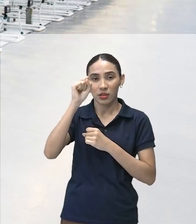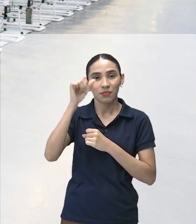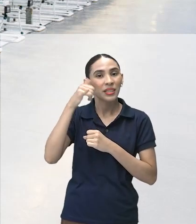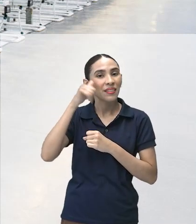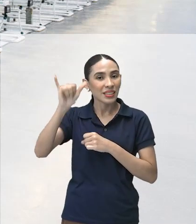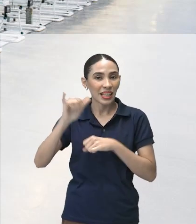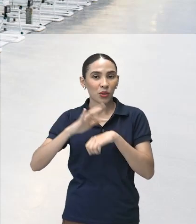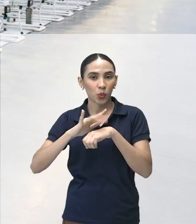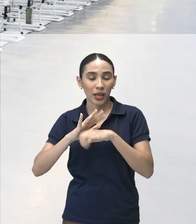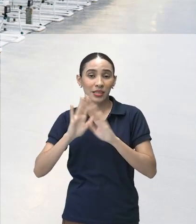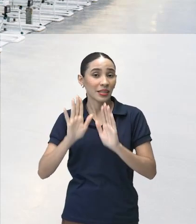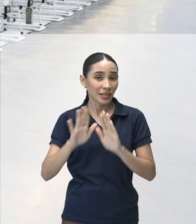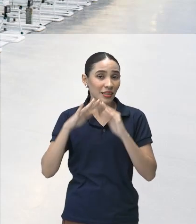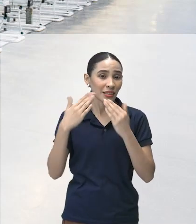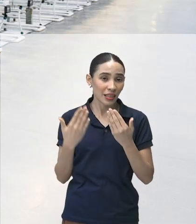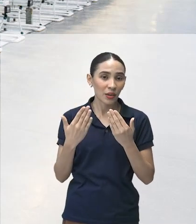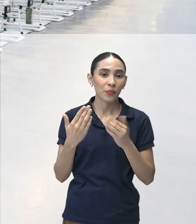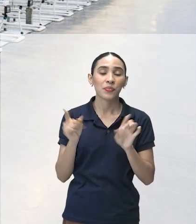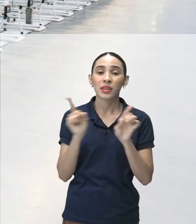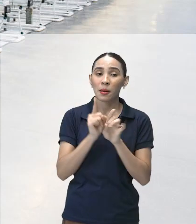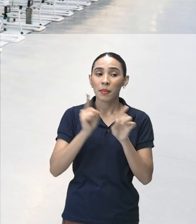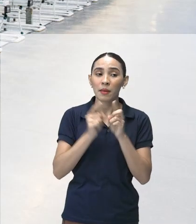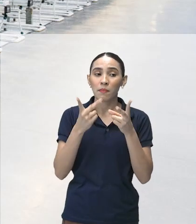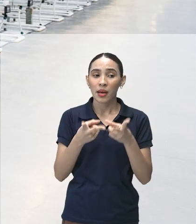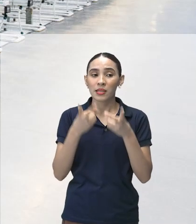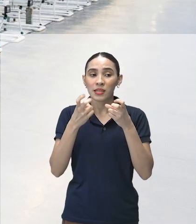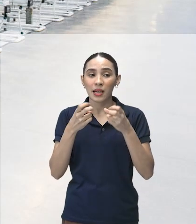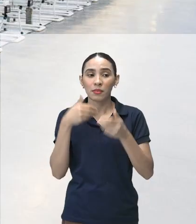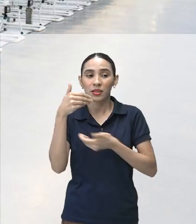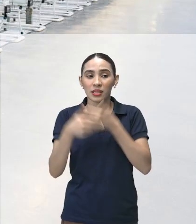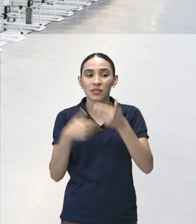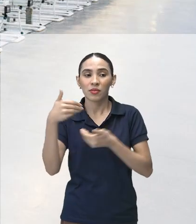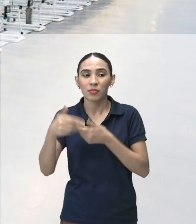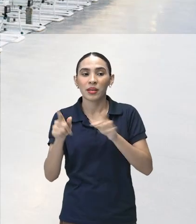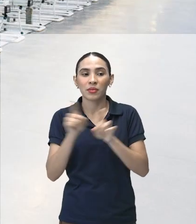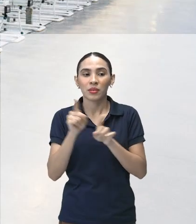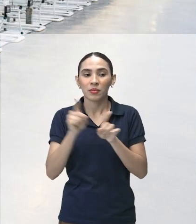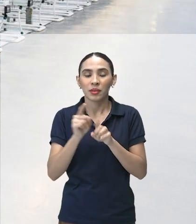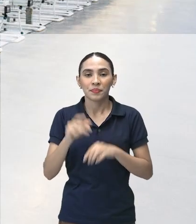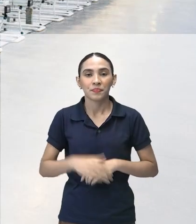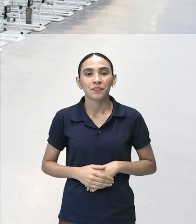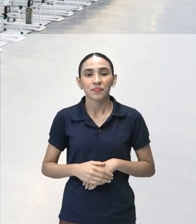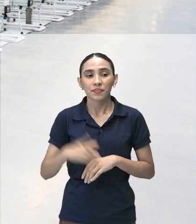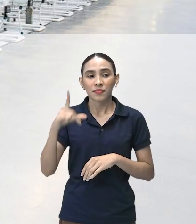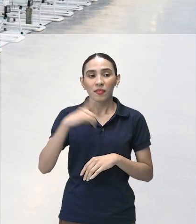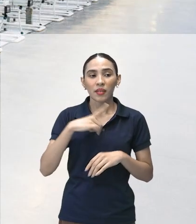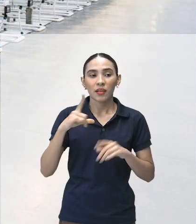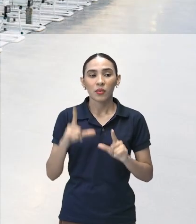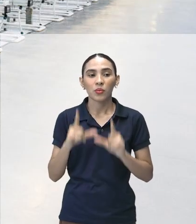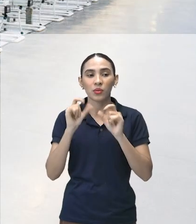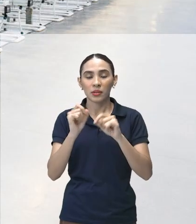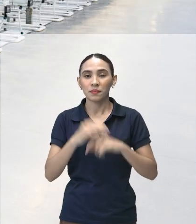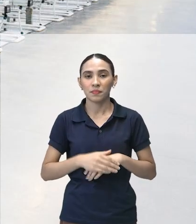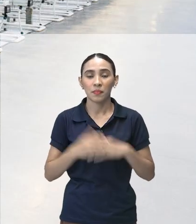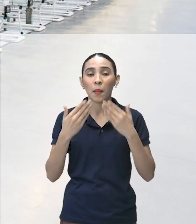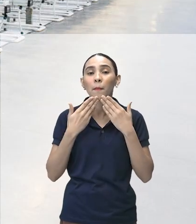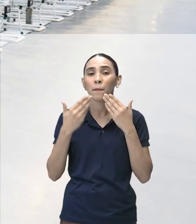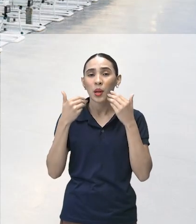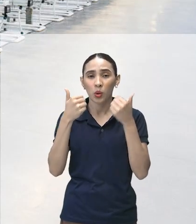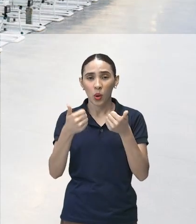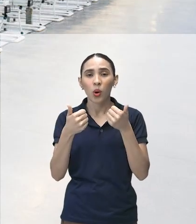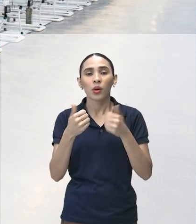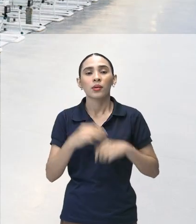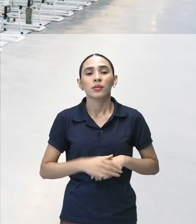pragas, tá? Então, a gente também observa que nesse desenvolvimento, né, acaba tendo o quê? Uma melhora,